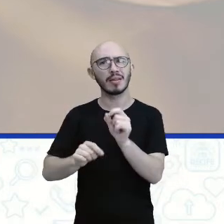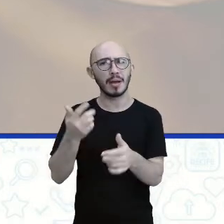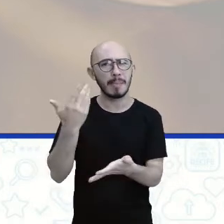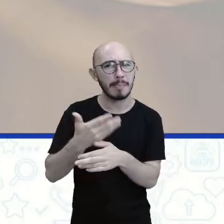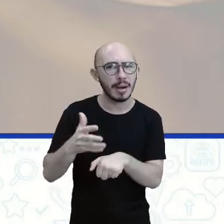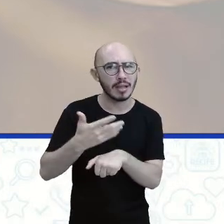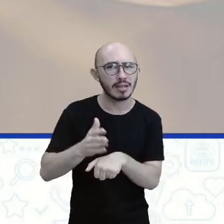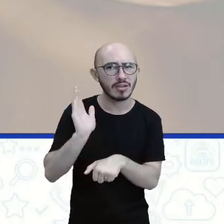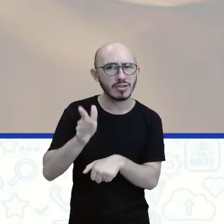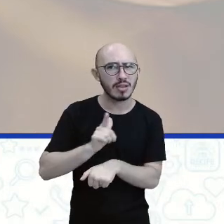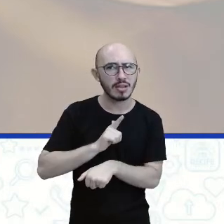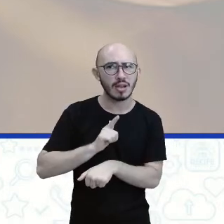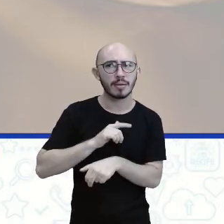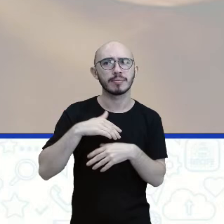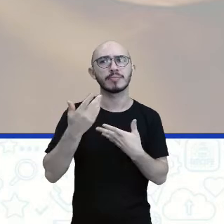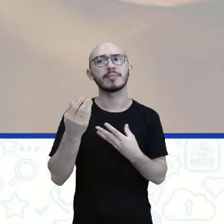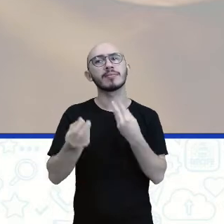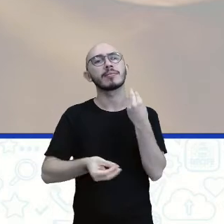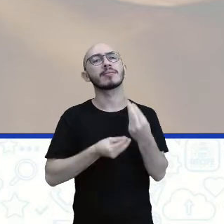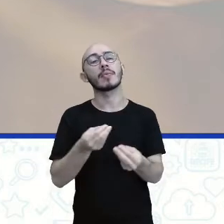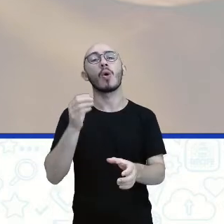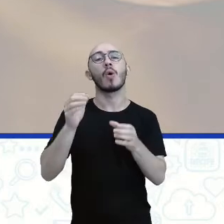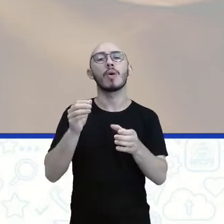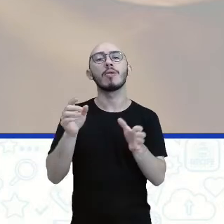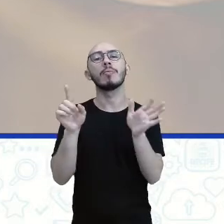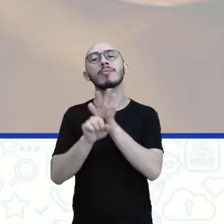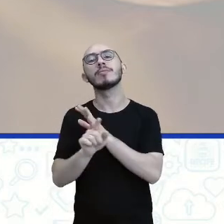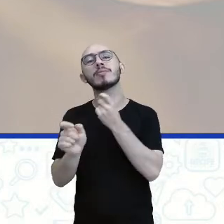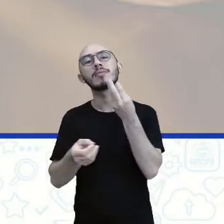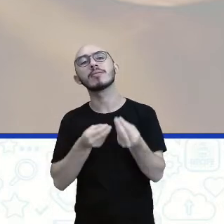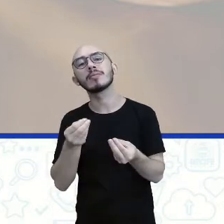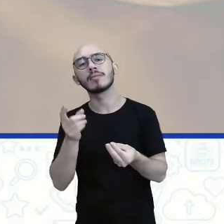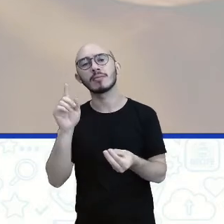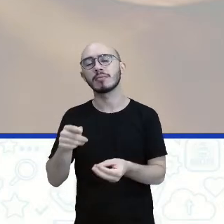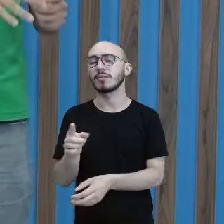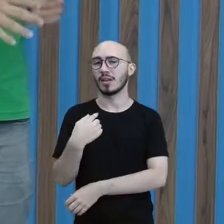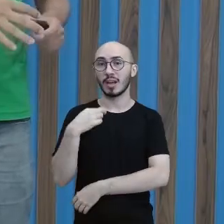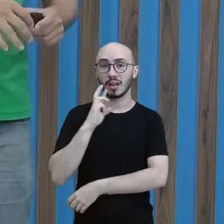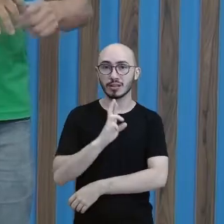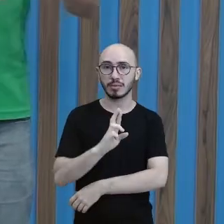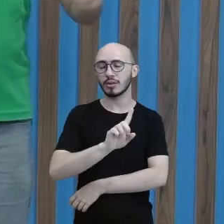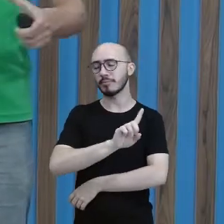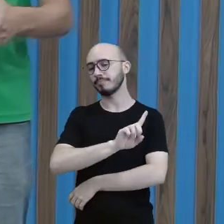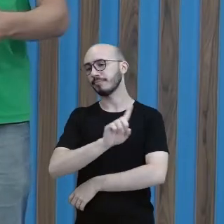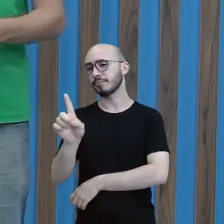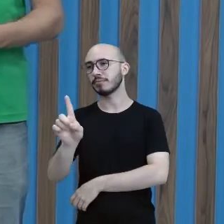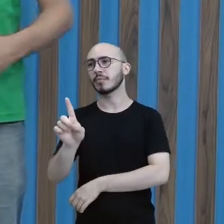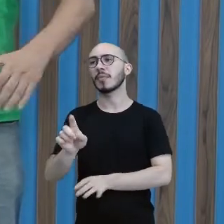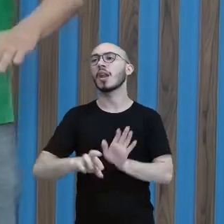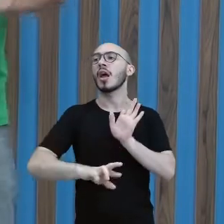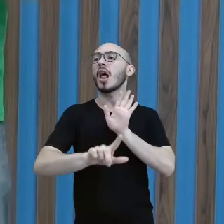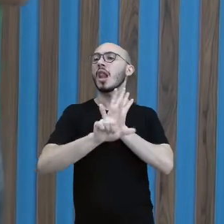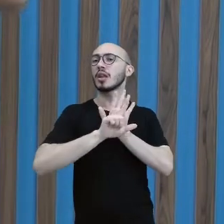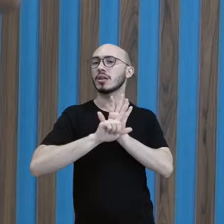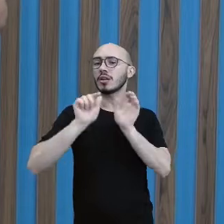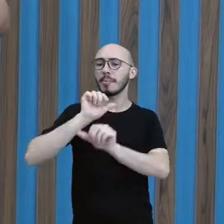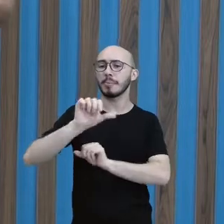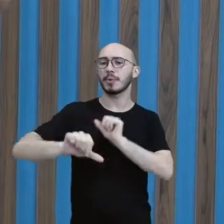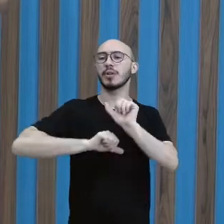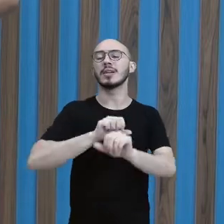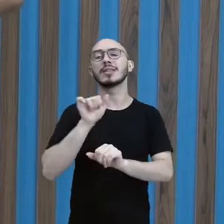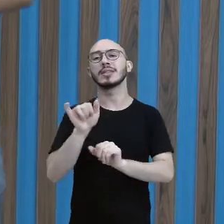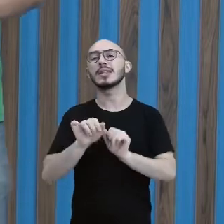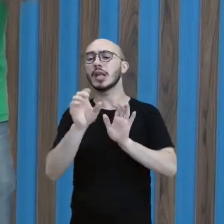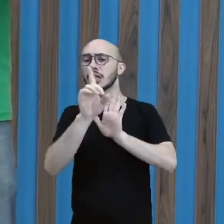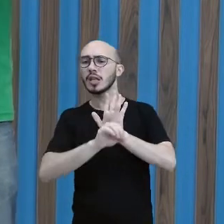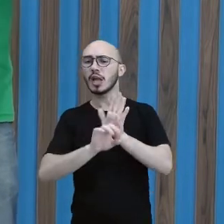prática? Então o nosso robôzinho está dizendo, diga aí, professor. A resposta é não, não. Ou seja, a legislação, houve uma mudança, muitas dizem, não, mas se tirar esse direito